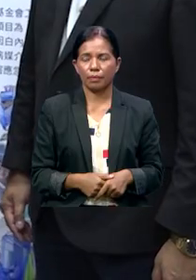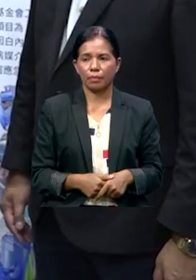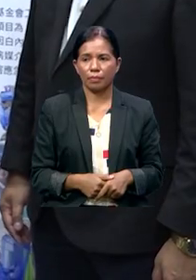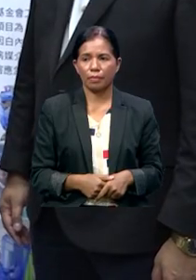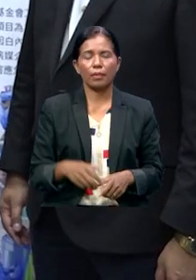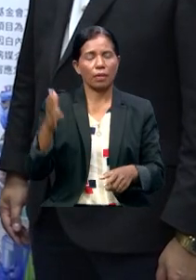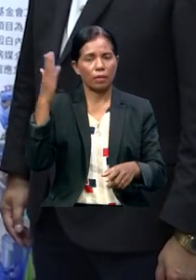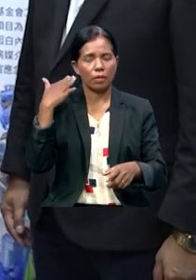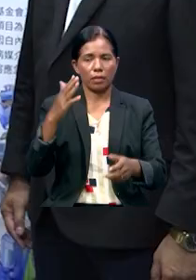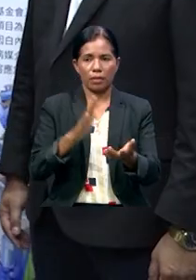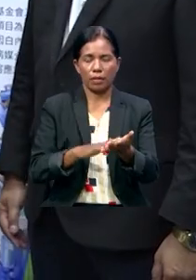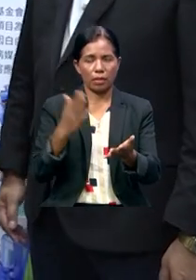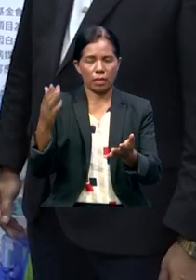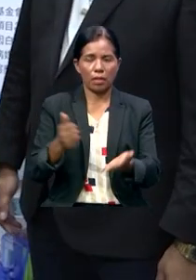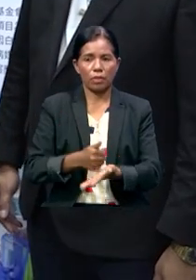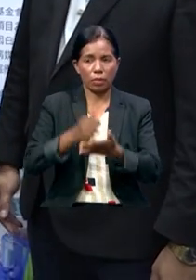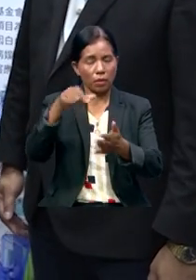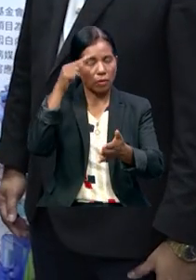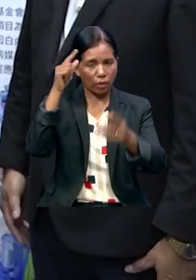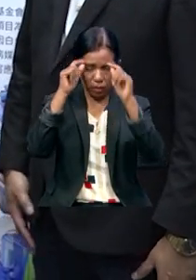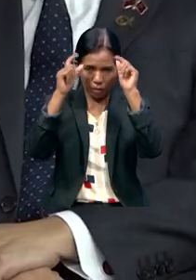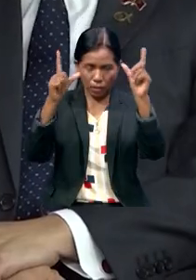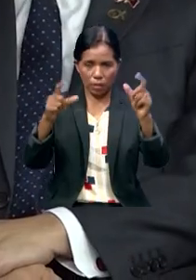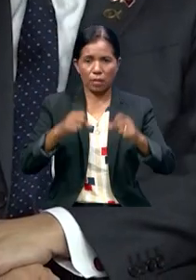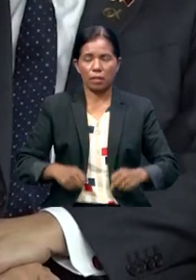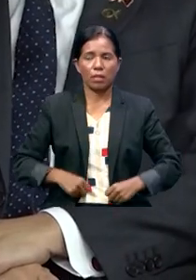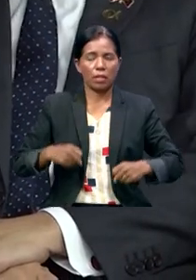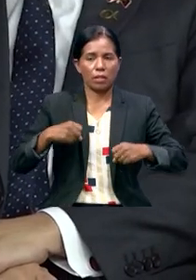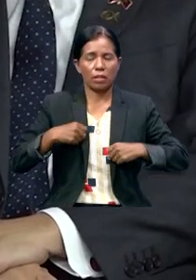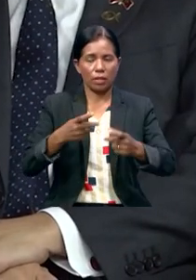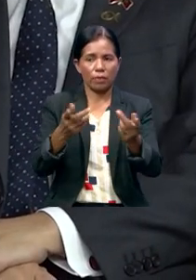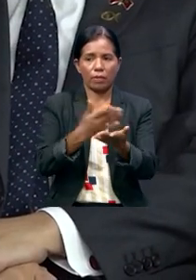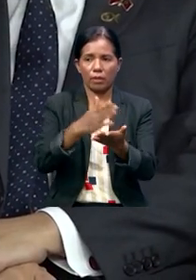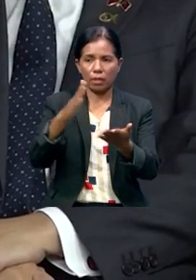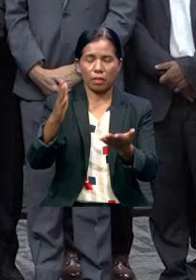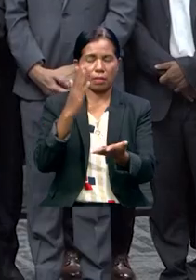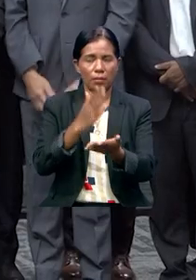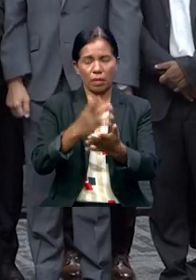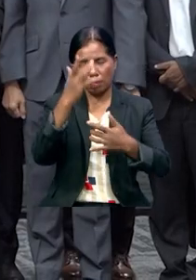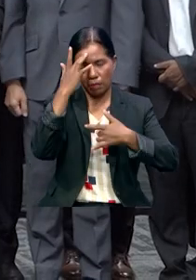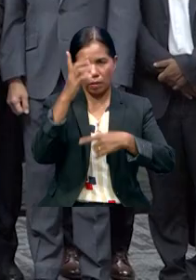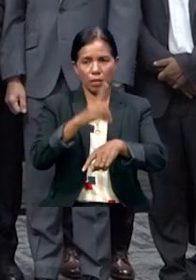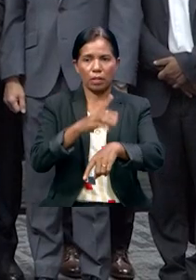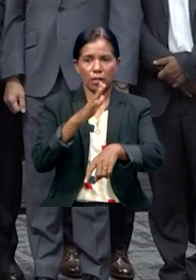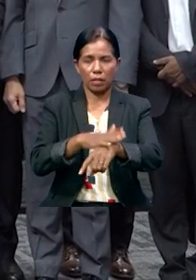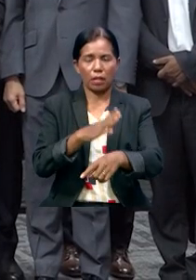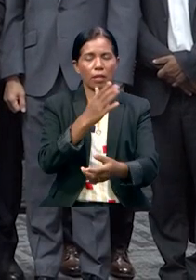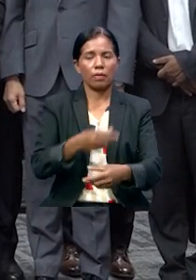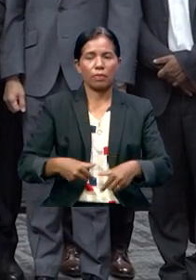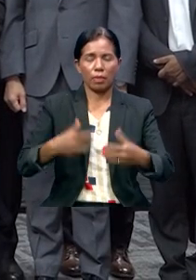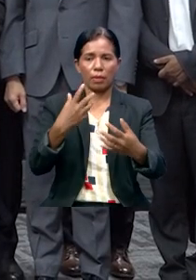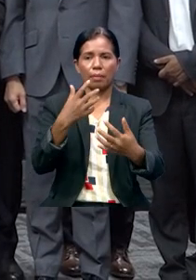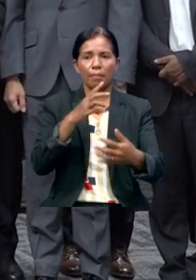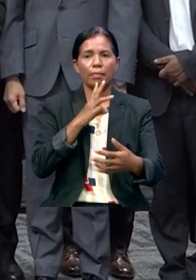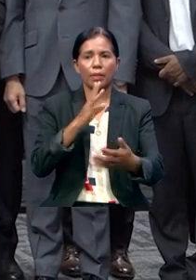Antes ne fundação nemos apoia governo Timor Leste e a setor saúde liu liu fahe material ho di combate moras dengue nomos apoia máquina filtro bemos